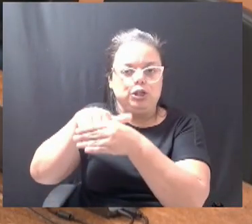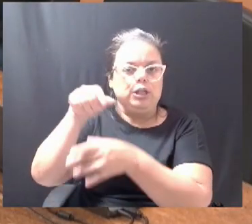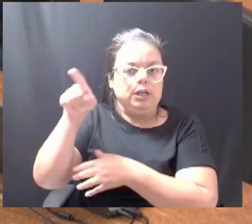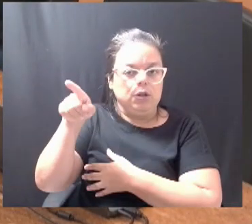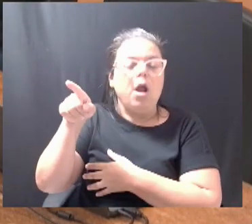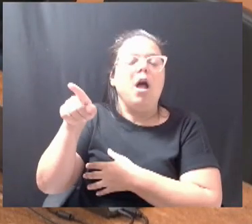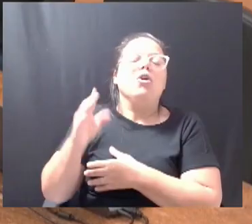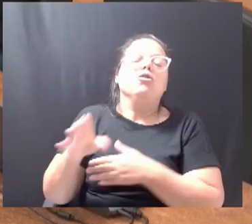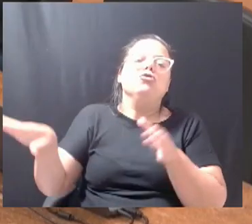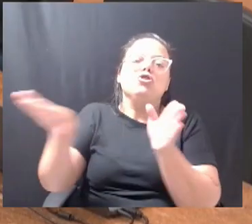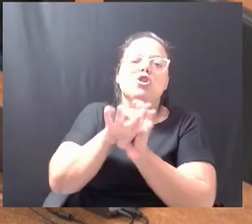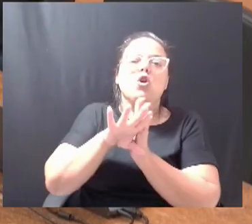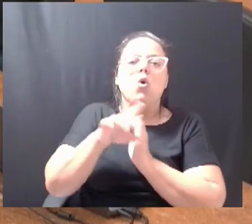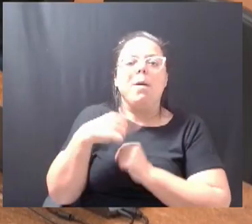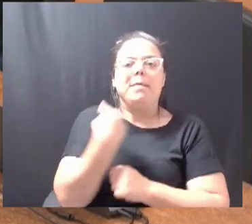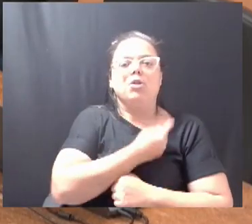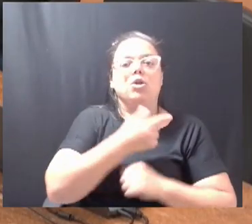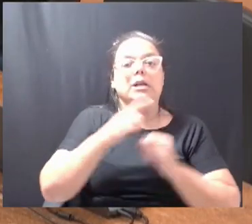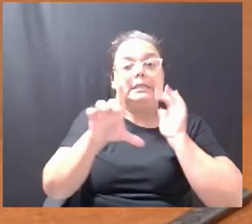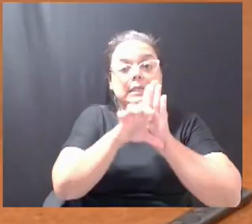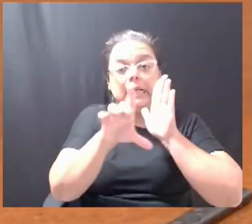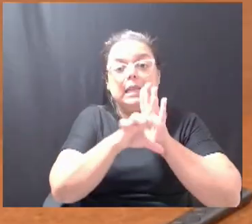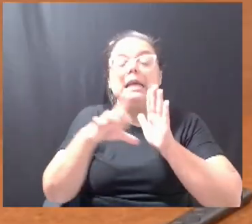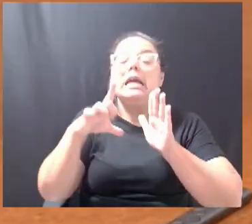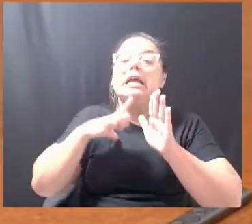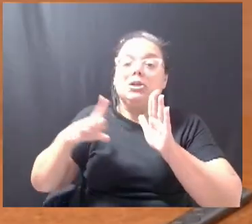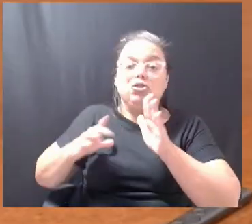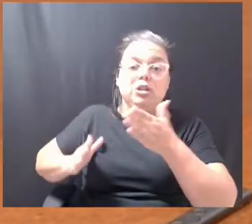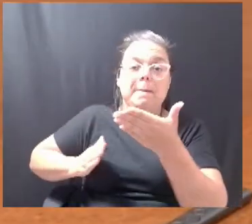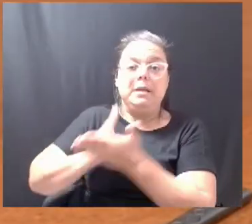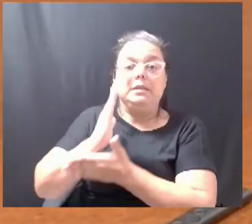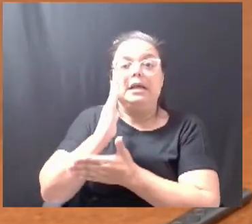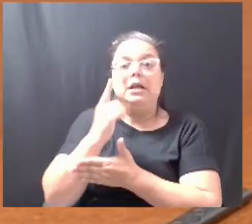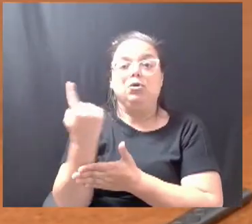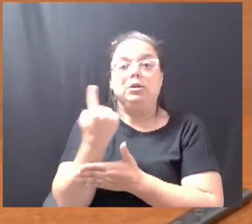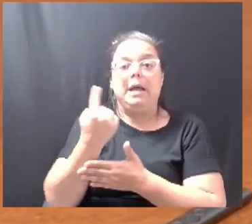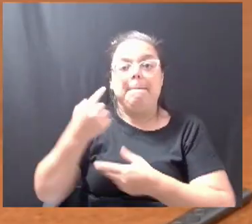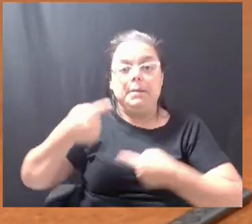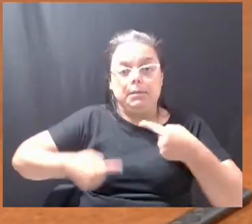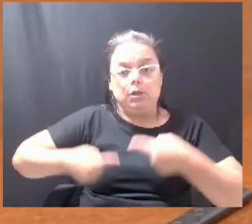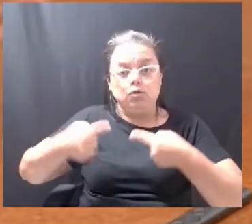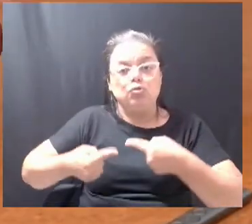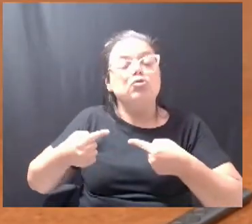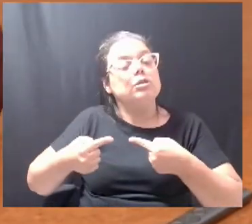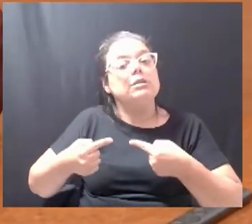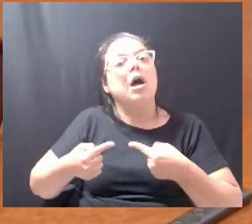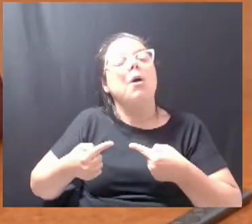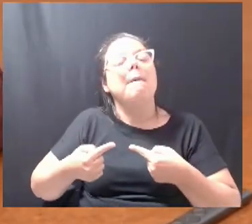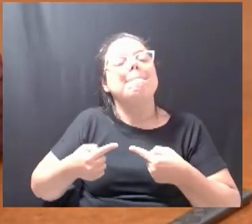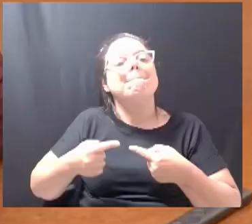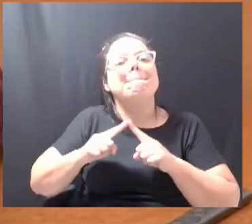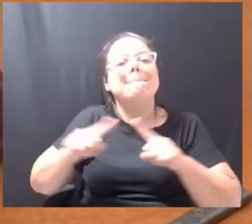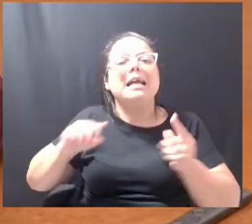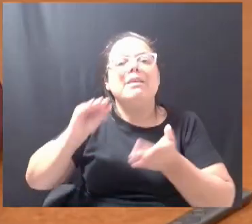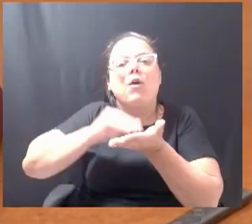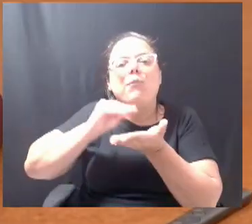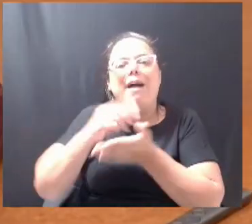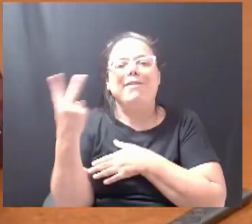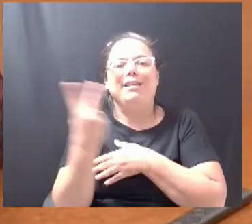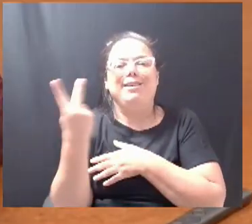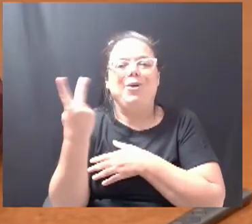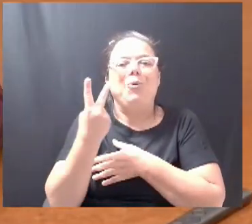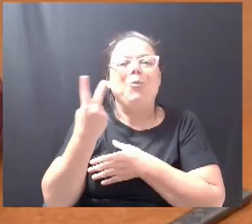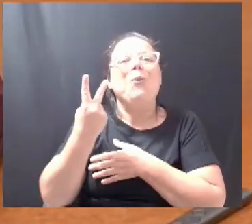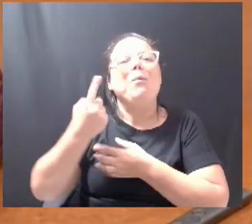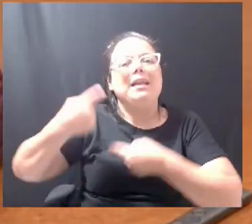essa lei tinha passado pela primeira discussão e não passou pela segunda e que precisava votar. Aí eu falei, nossa, aí eu fui atrás, falei,